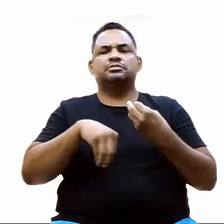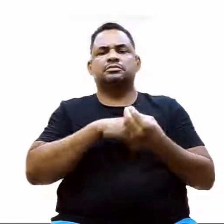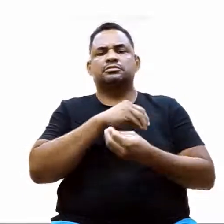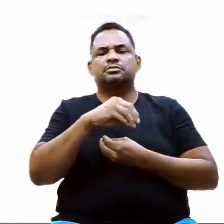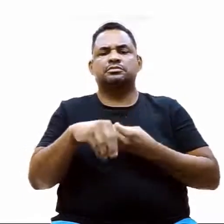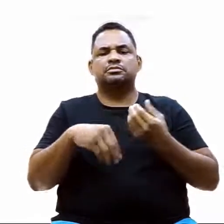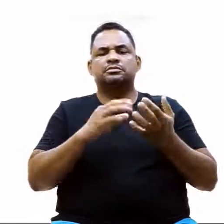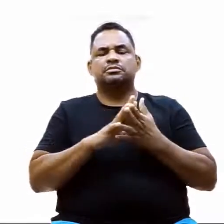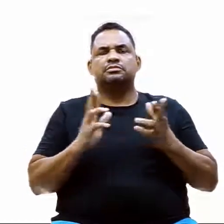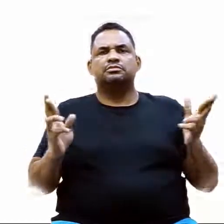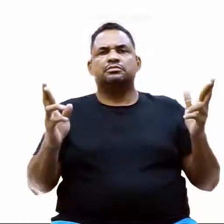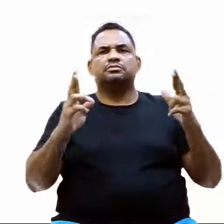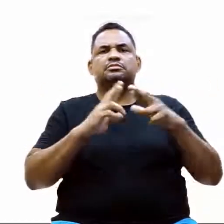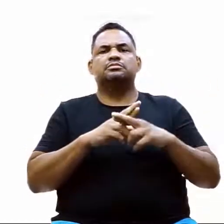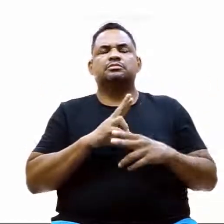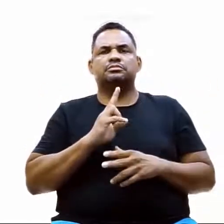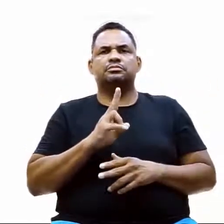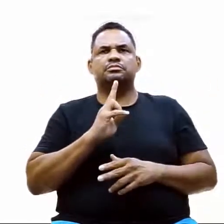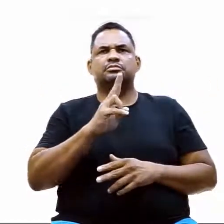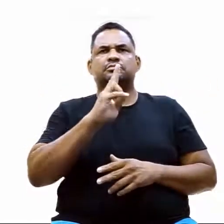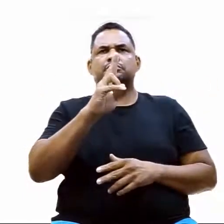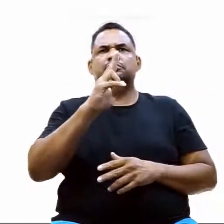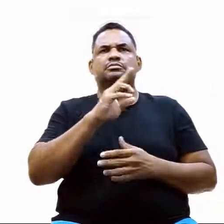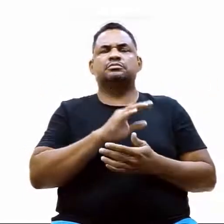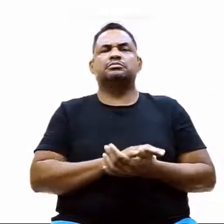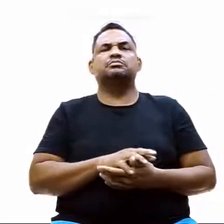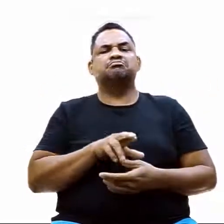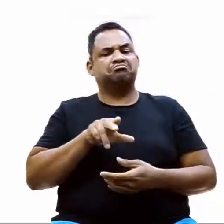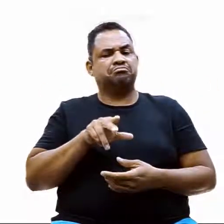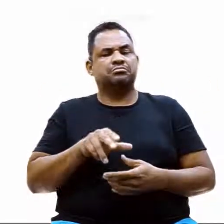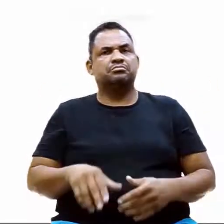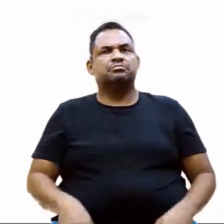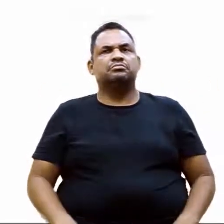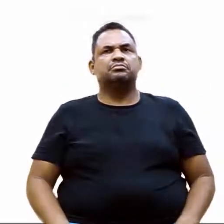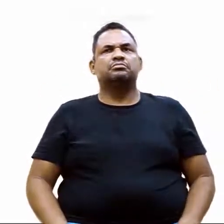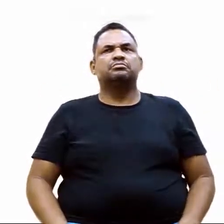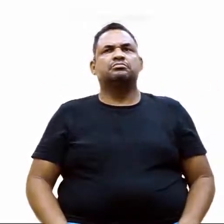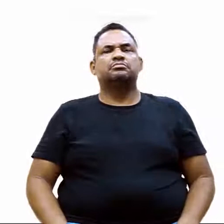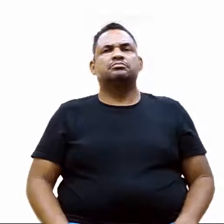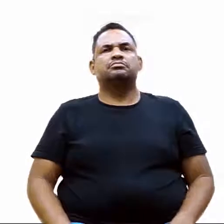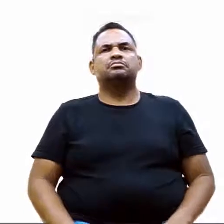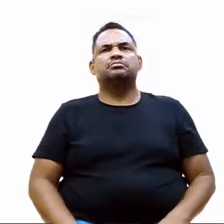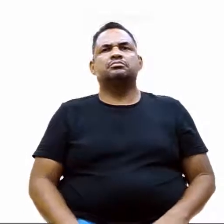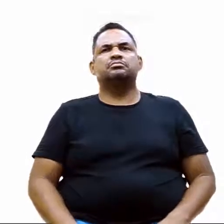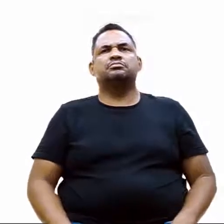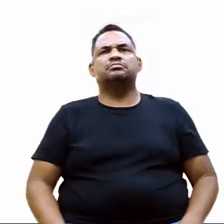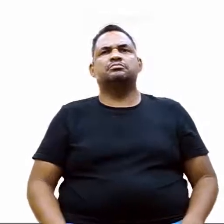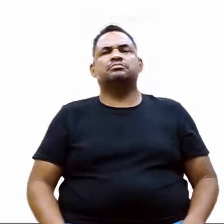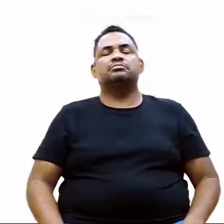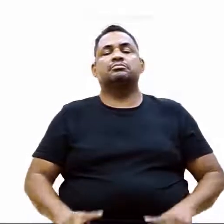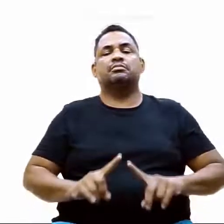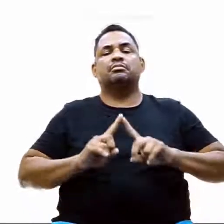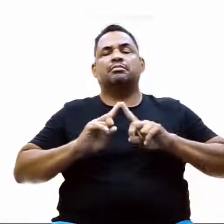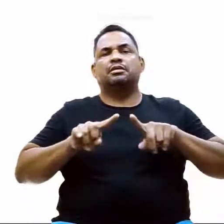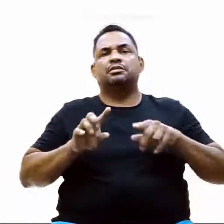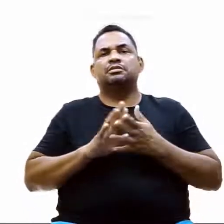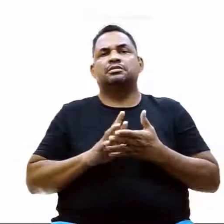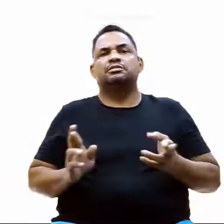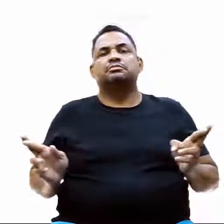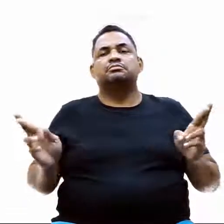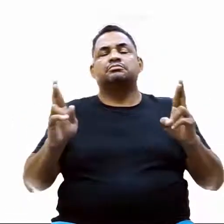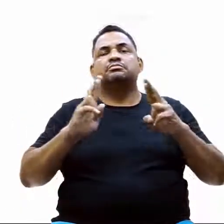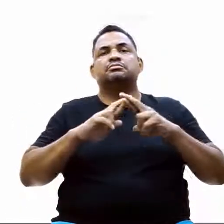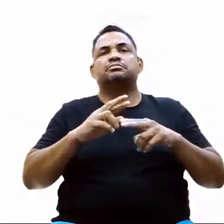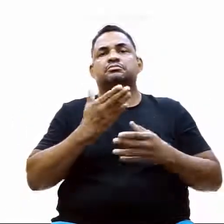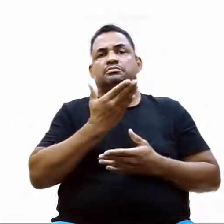produtos permaneceram a mesma. No entanto, nessa reação,